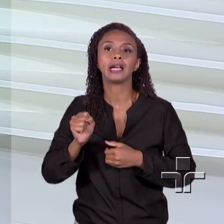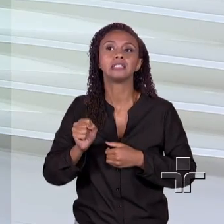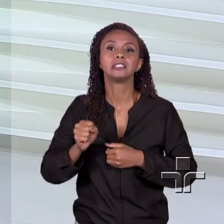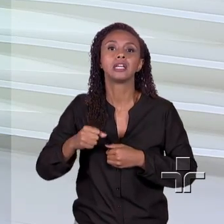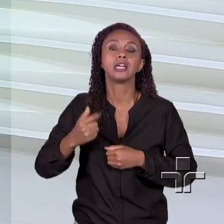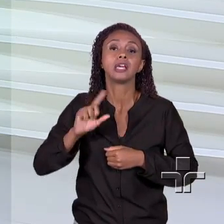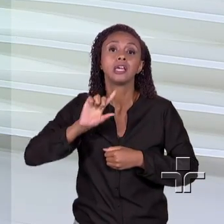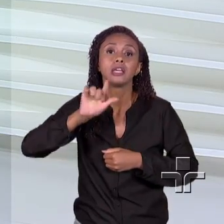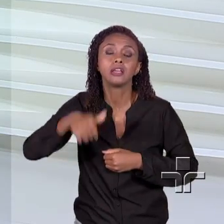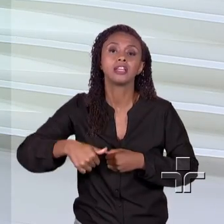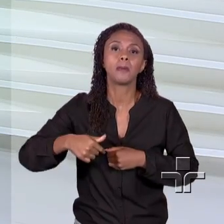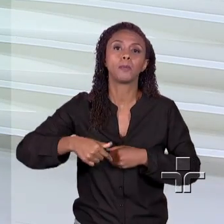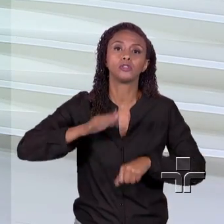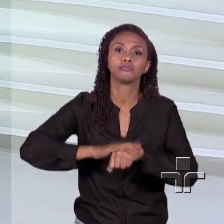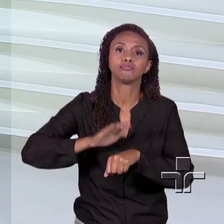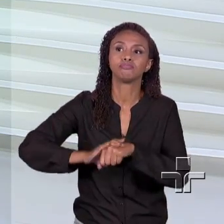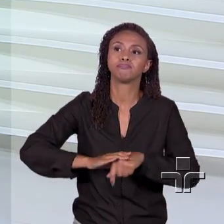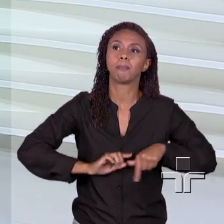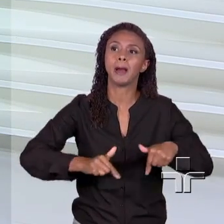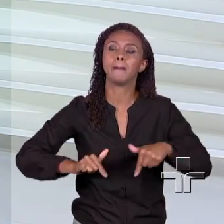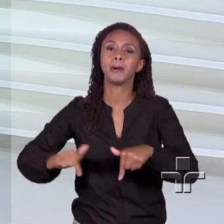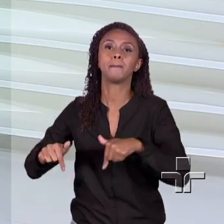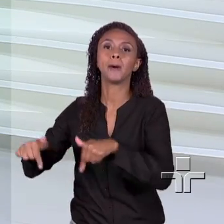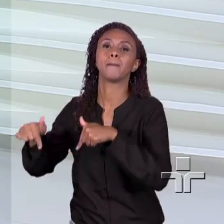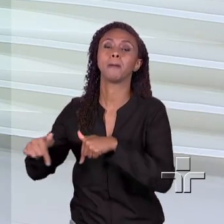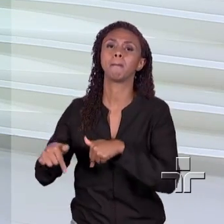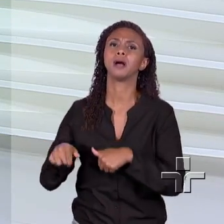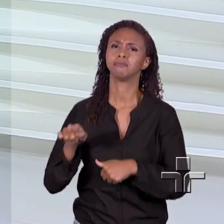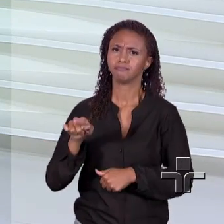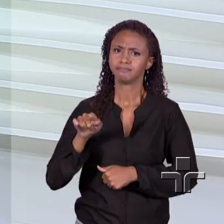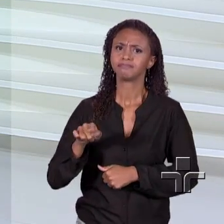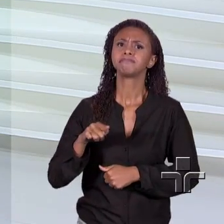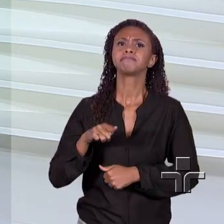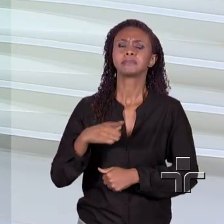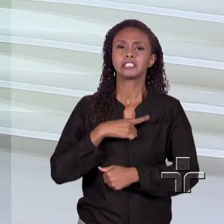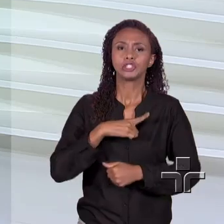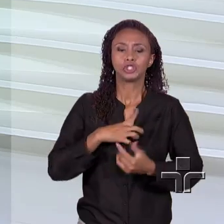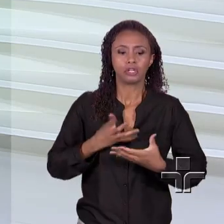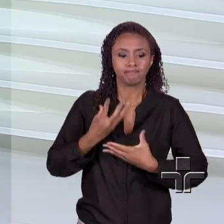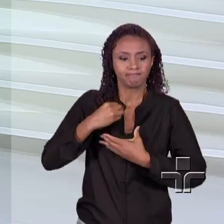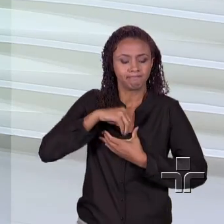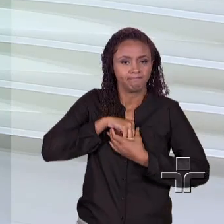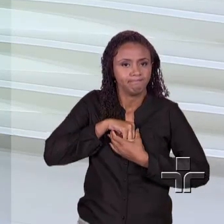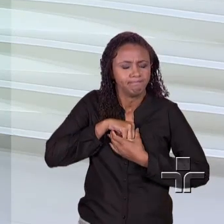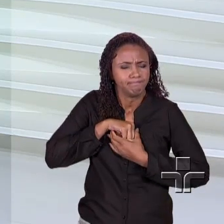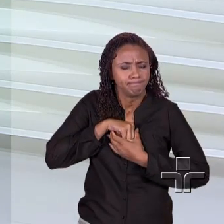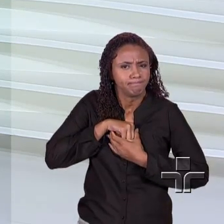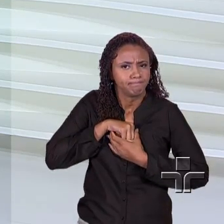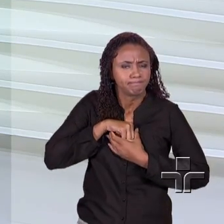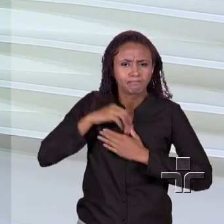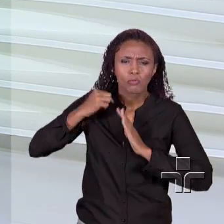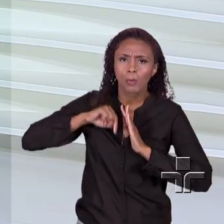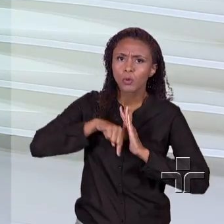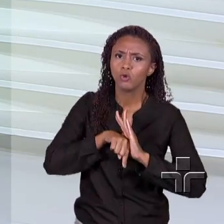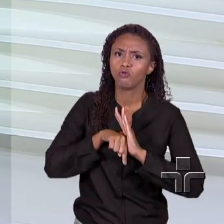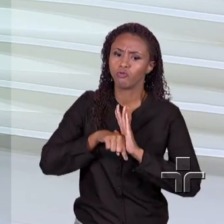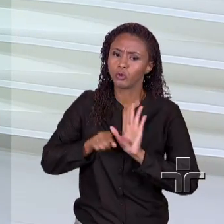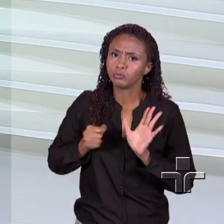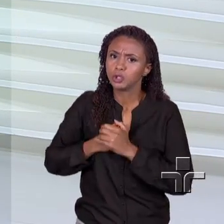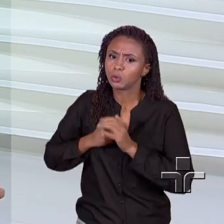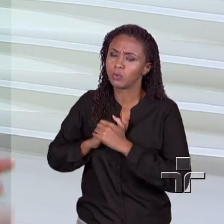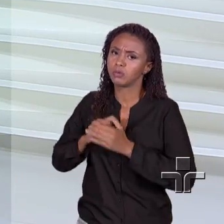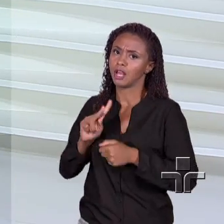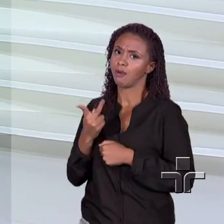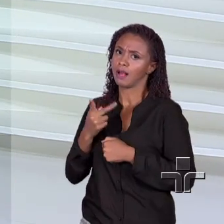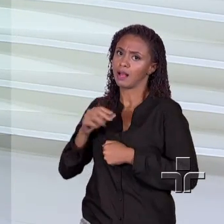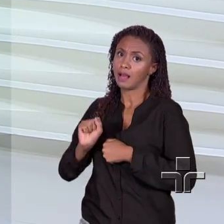organizações. Então, ele vivia uma contradição profunda, onde ele escondeu a sua homossexualidade quando ele estava